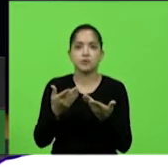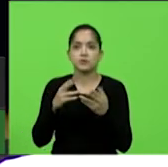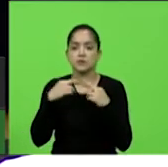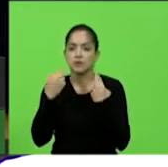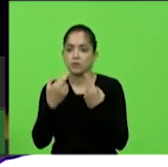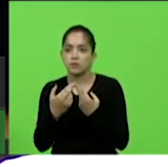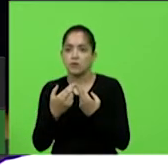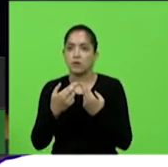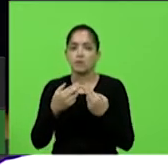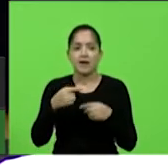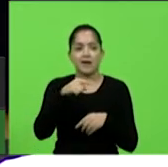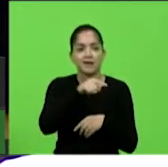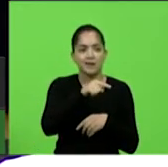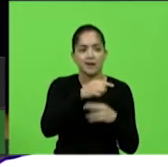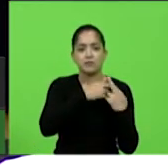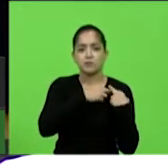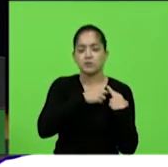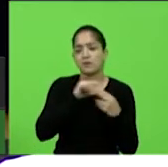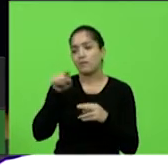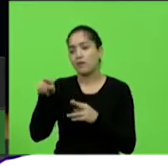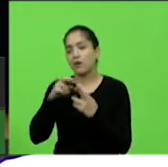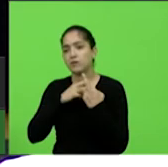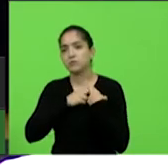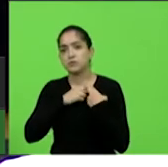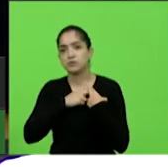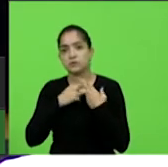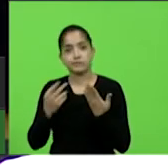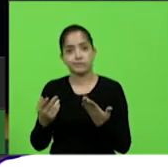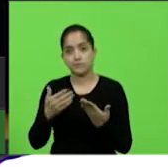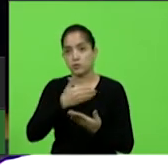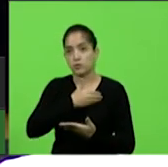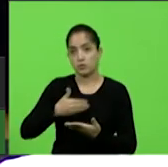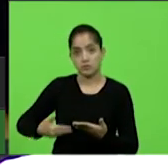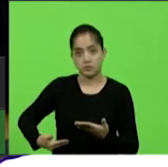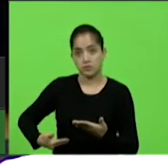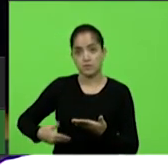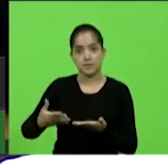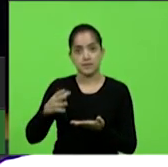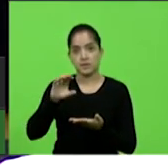de empurra-empurra entre o governo de Estado e a OZZ.